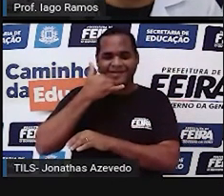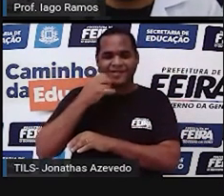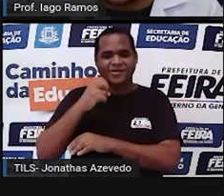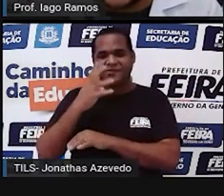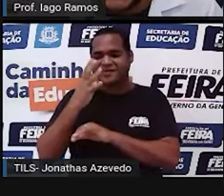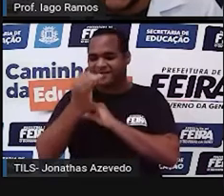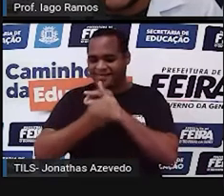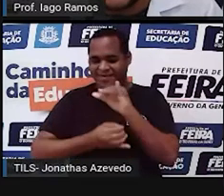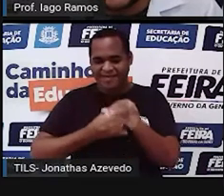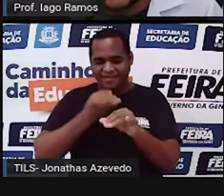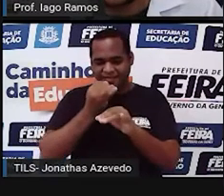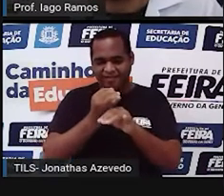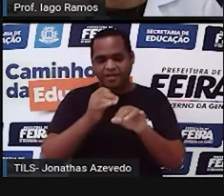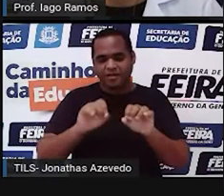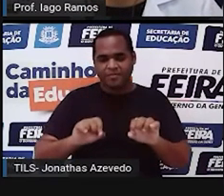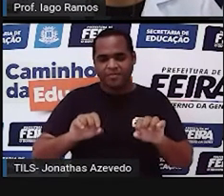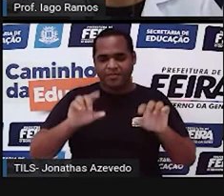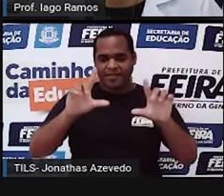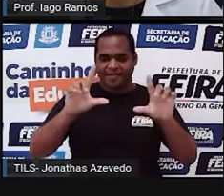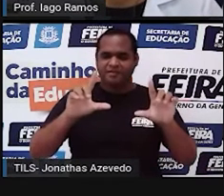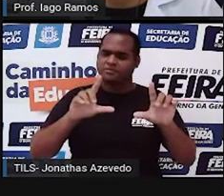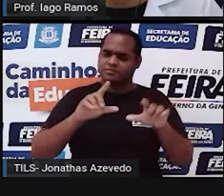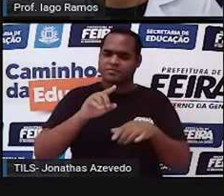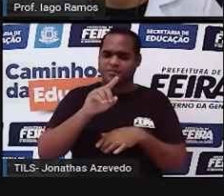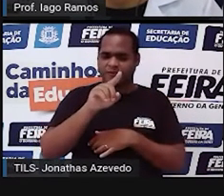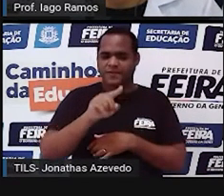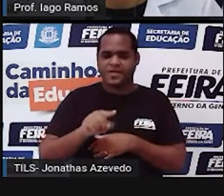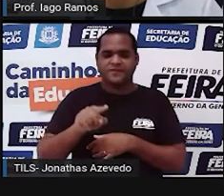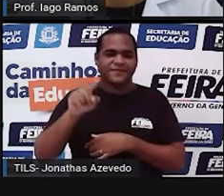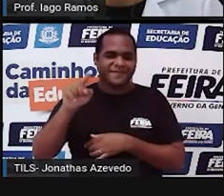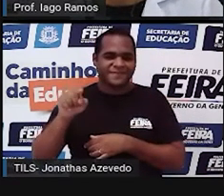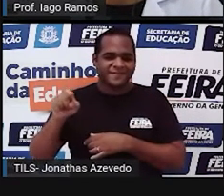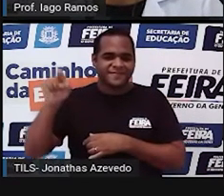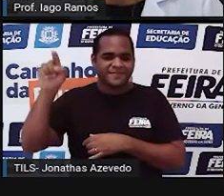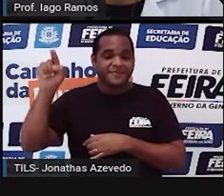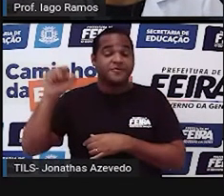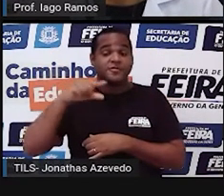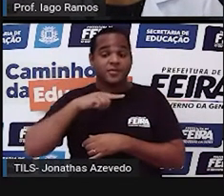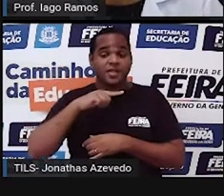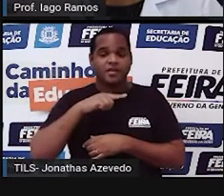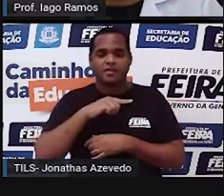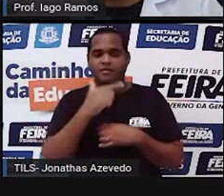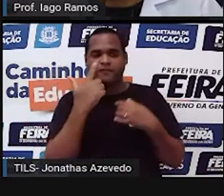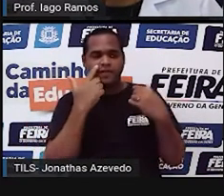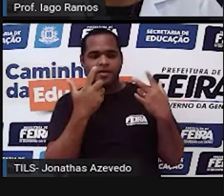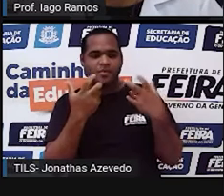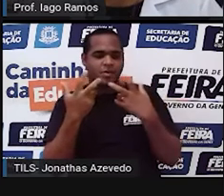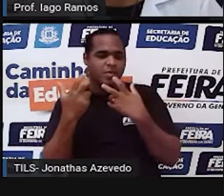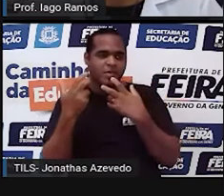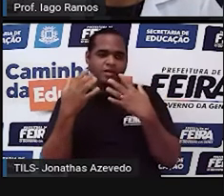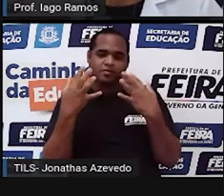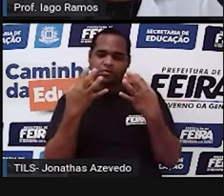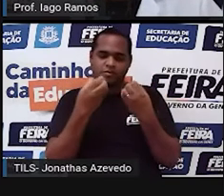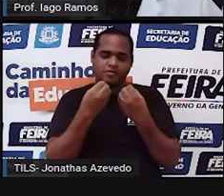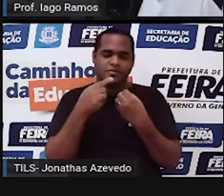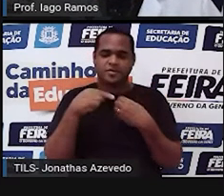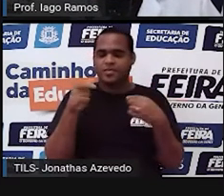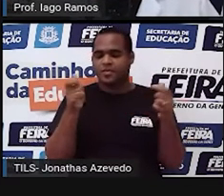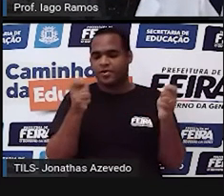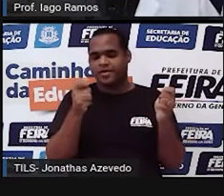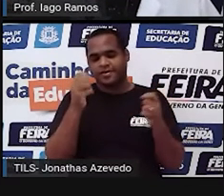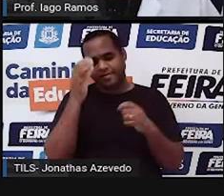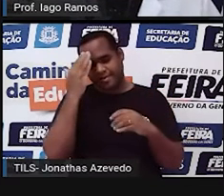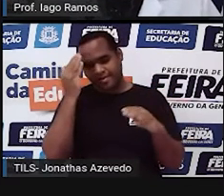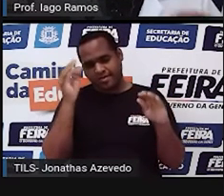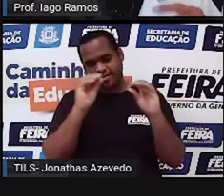na internet, né? Os gráficos estão aí aparecendo em todas as partes. É por isso que a gente precisa